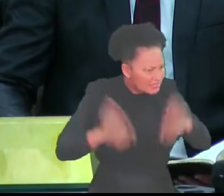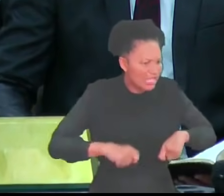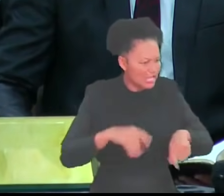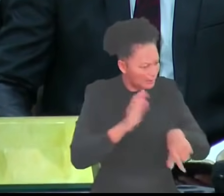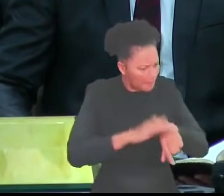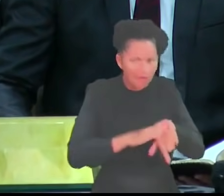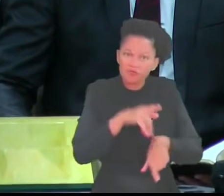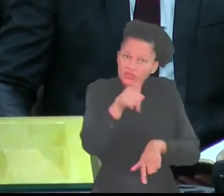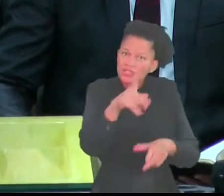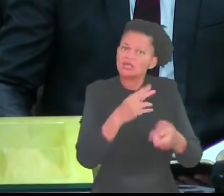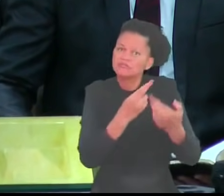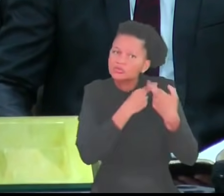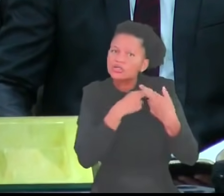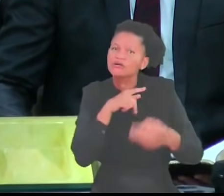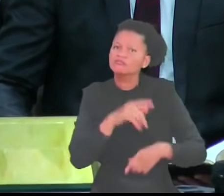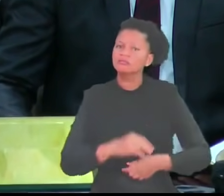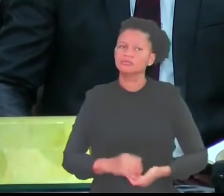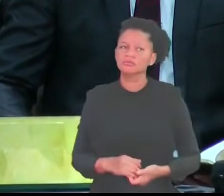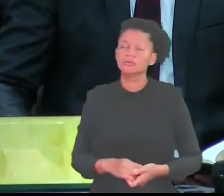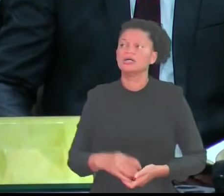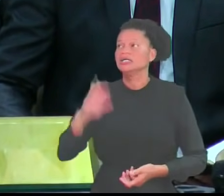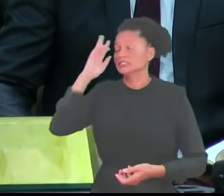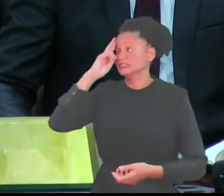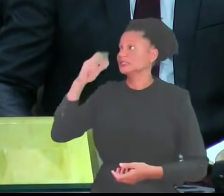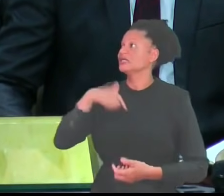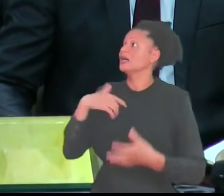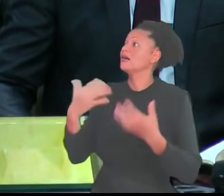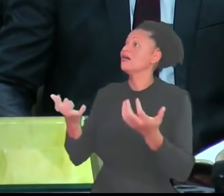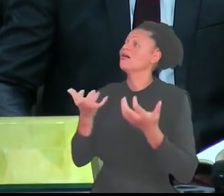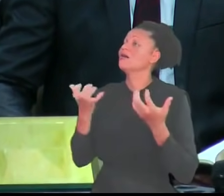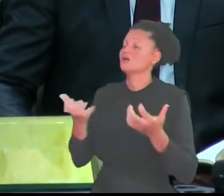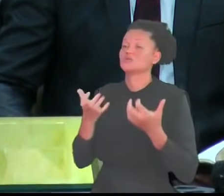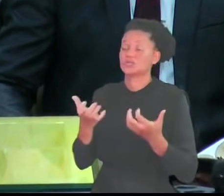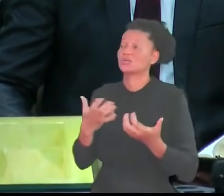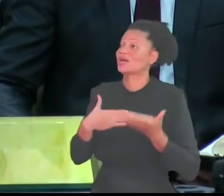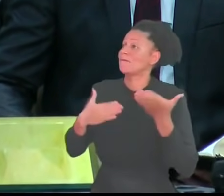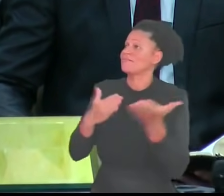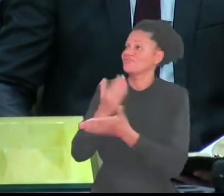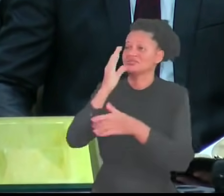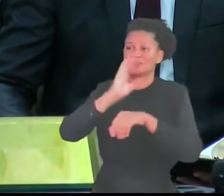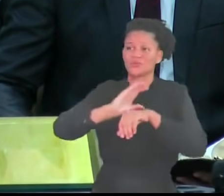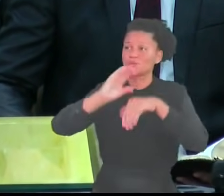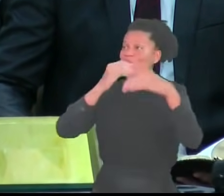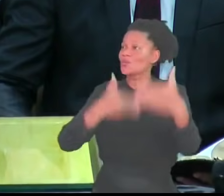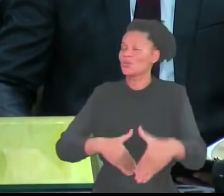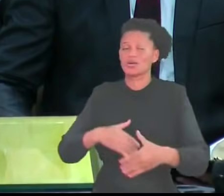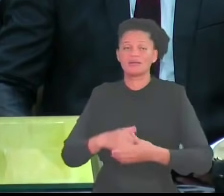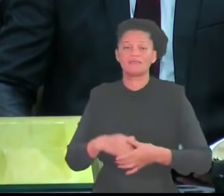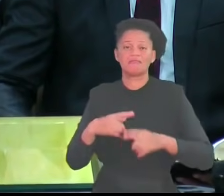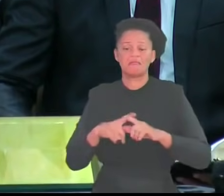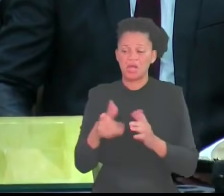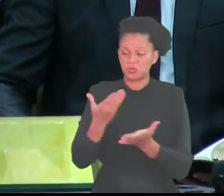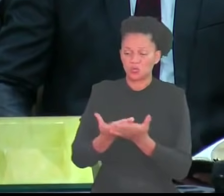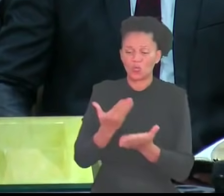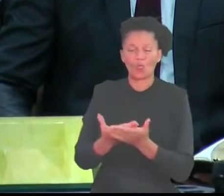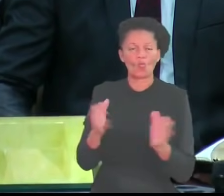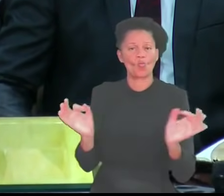para você fazer. Senhor, eu quero passar no concurso, mas não